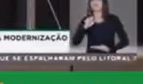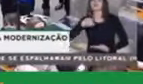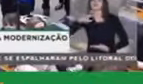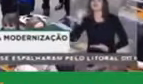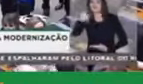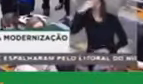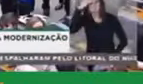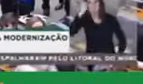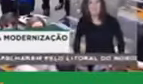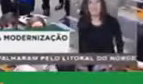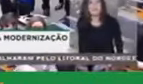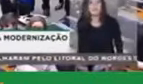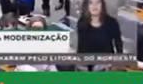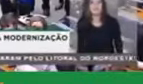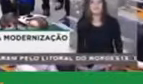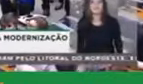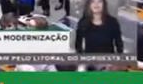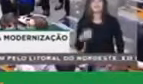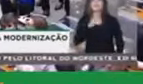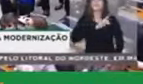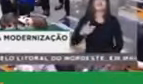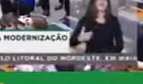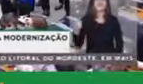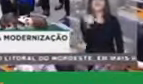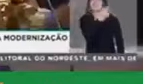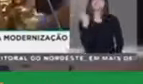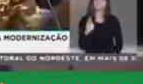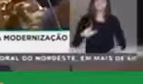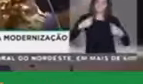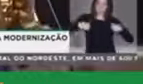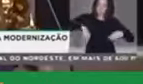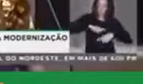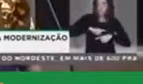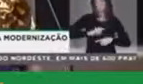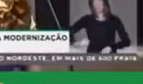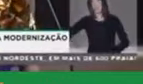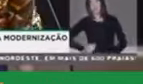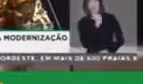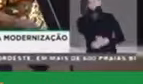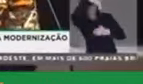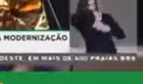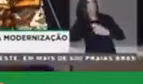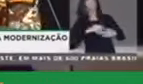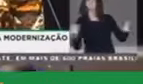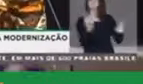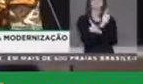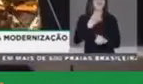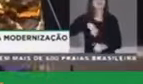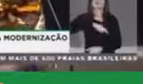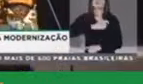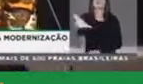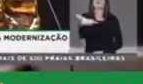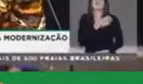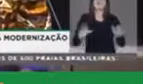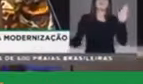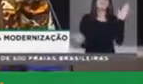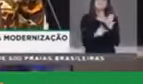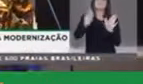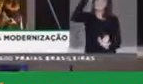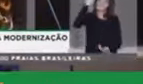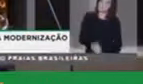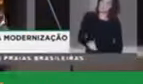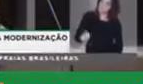Saiba, deputado, que não existe em nós nenhum ódio. Nós só queremos o nosso